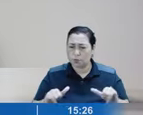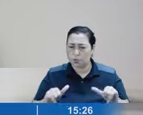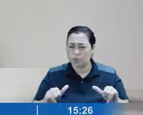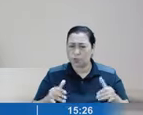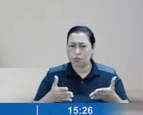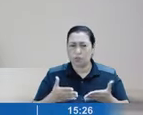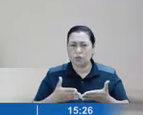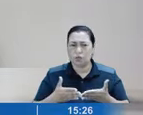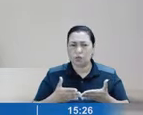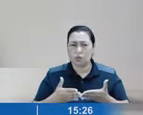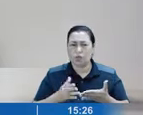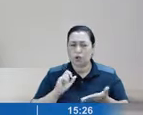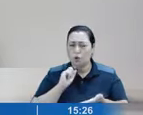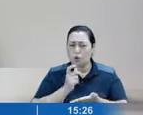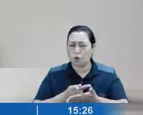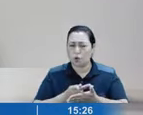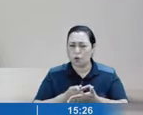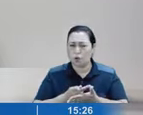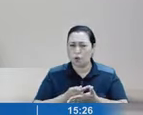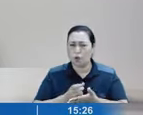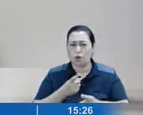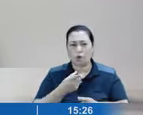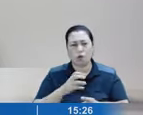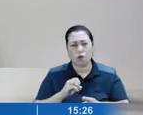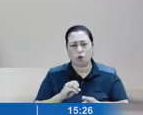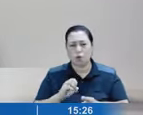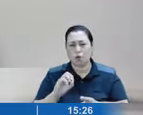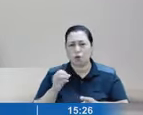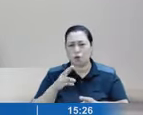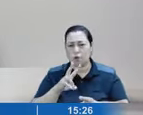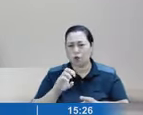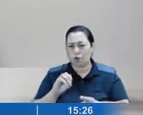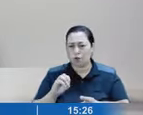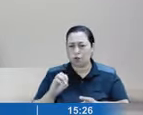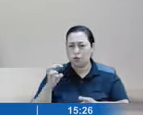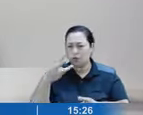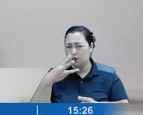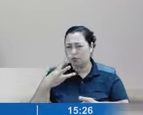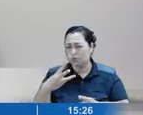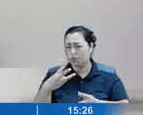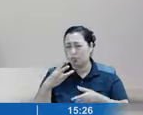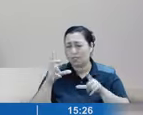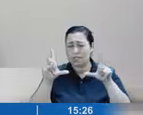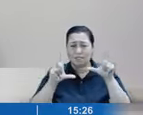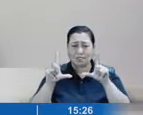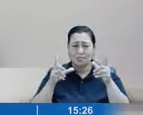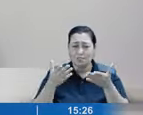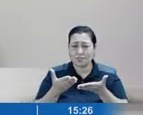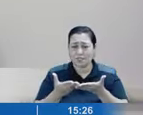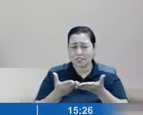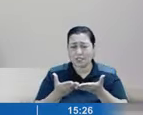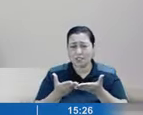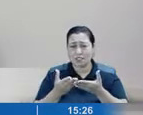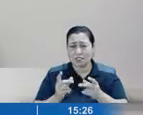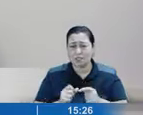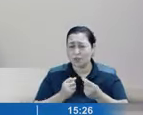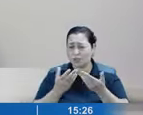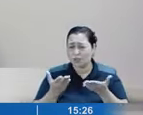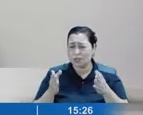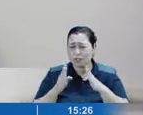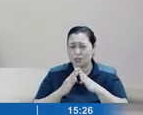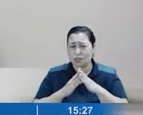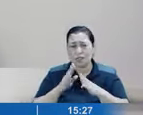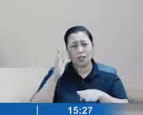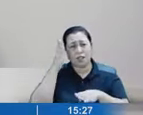Costa, e comprou 10 dúzias de ovos, comprou 3 televisões, entendeu? E aí, quando entregaram em casa,